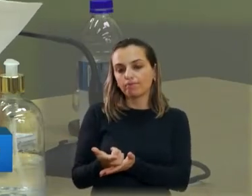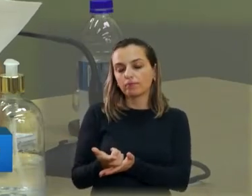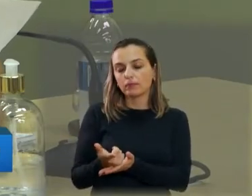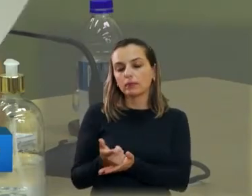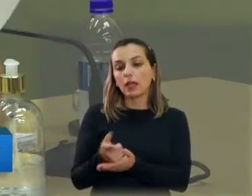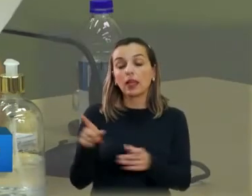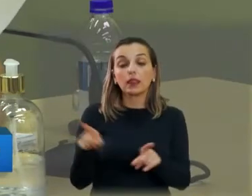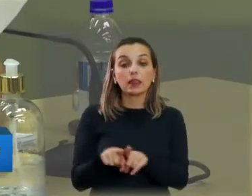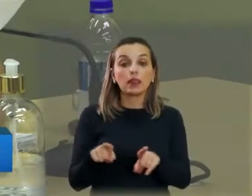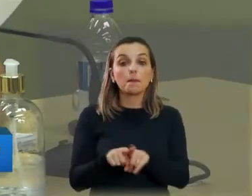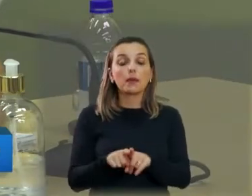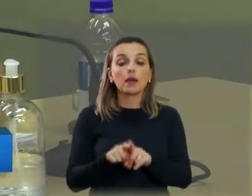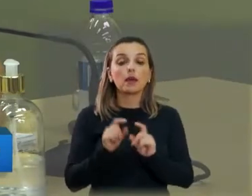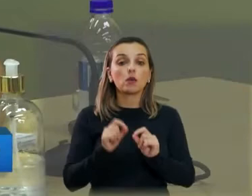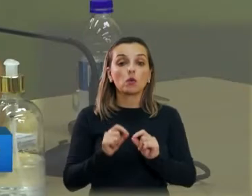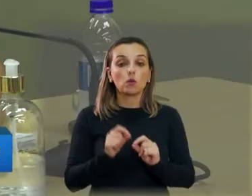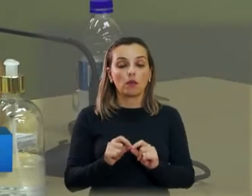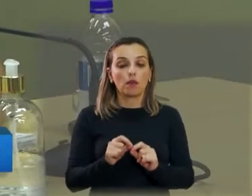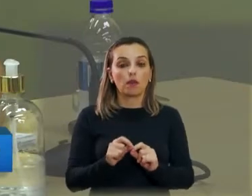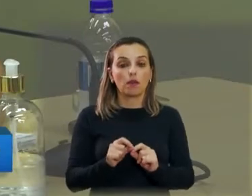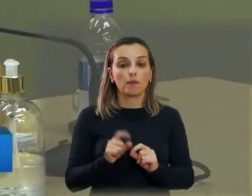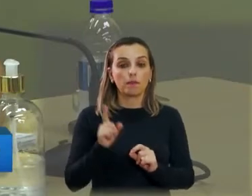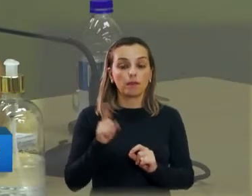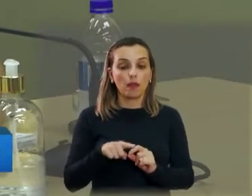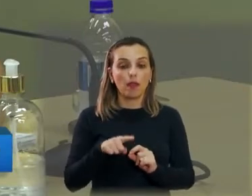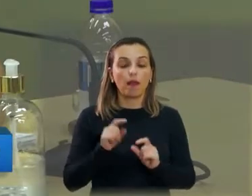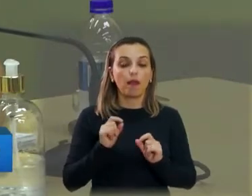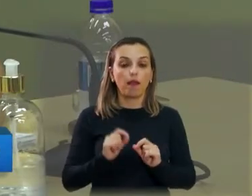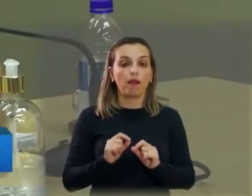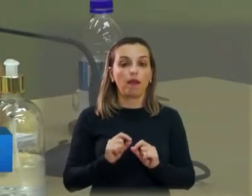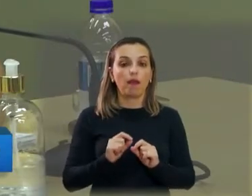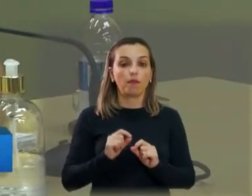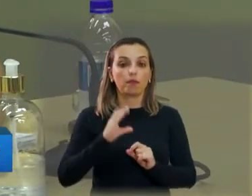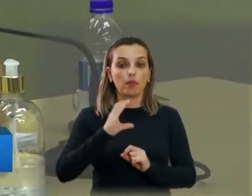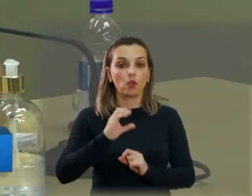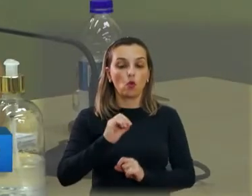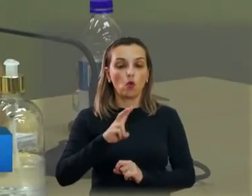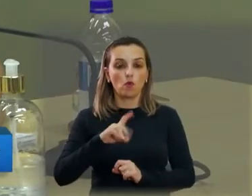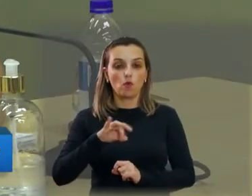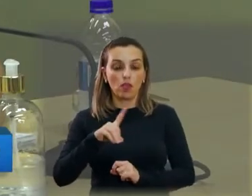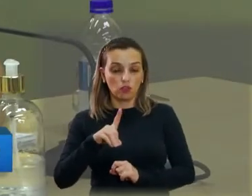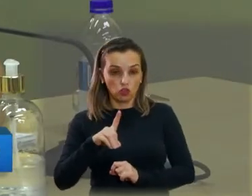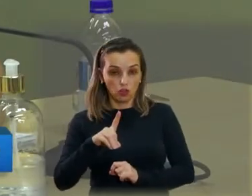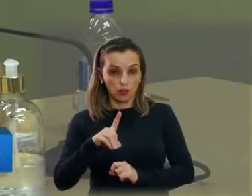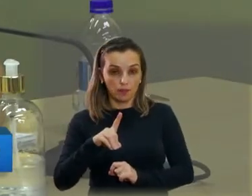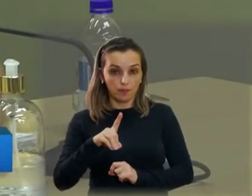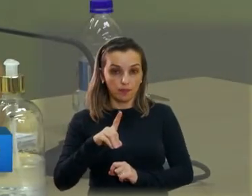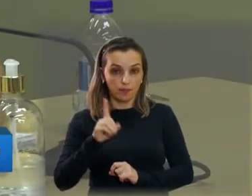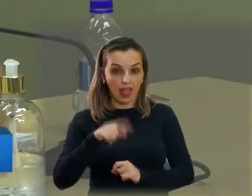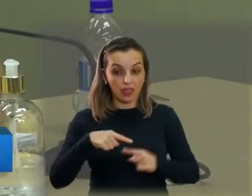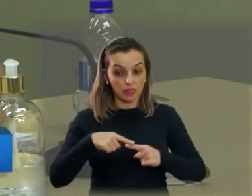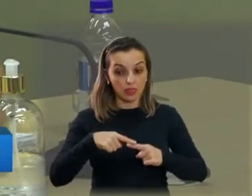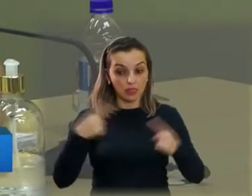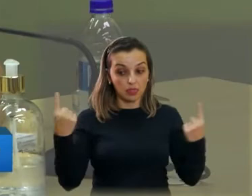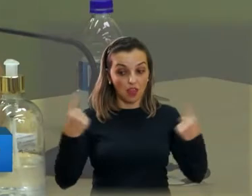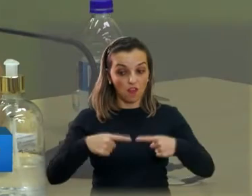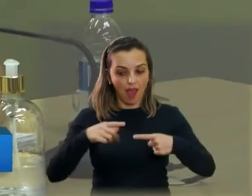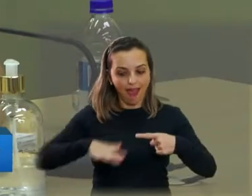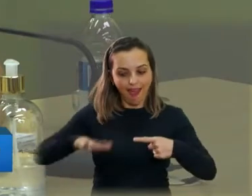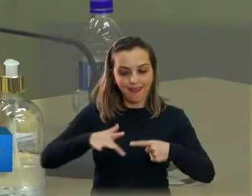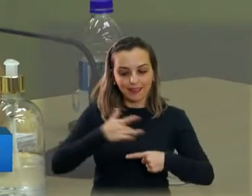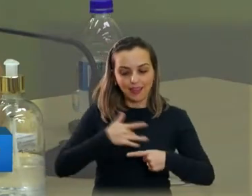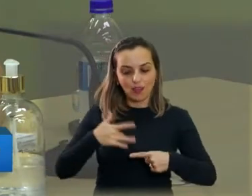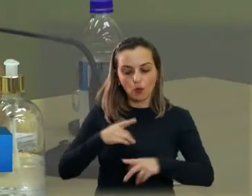também RH necessário, né? O Covid, ele não veio para desafiar só para a saúde. Ele